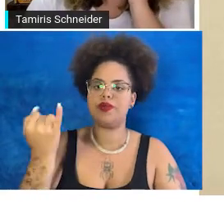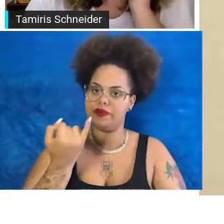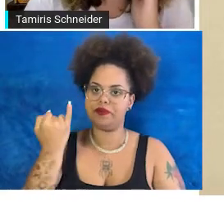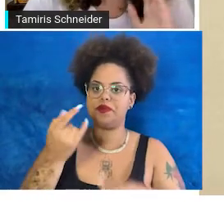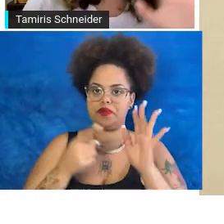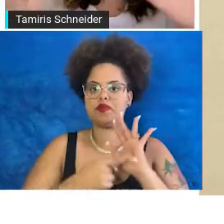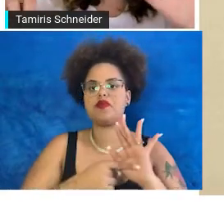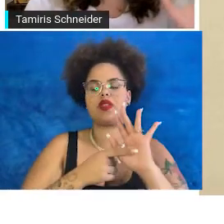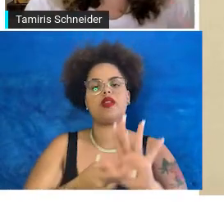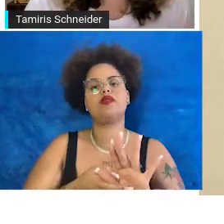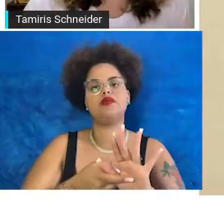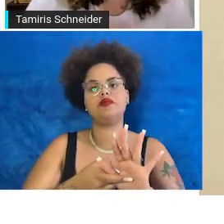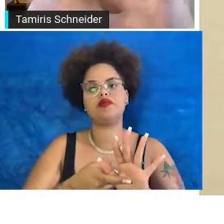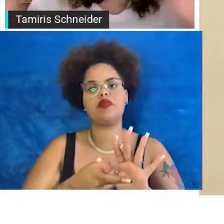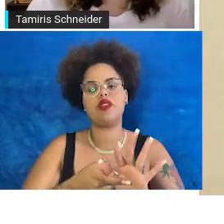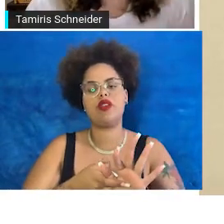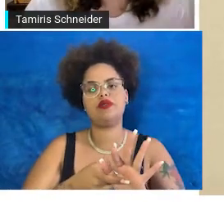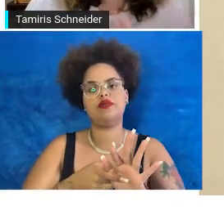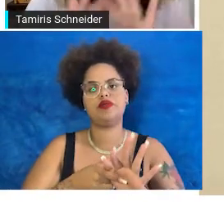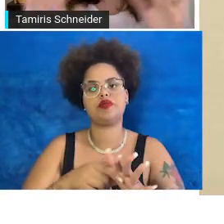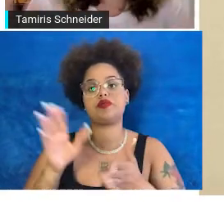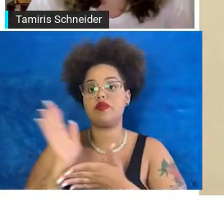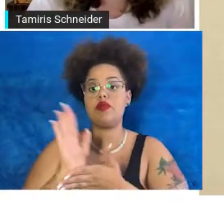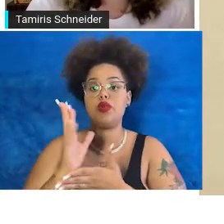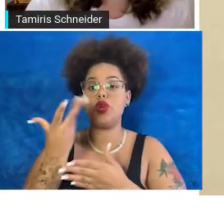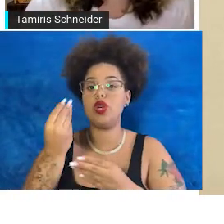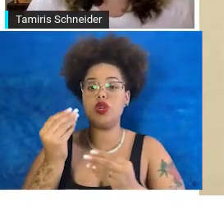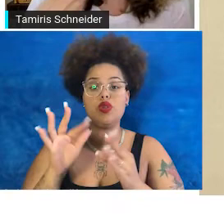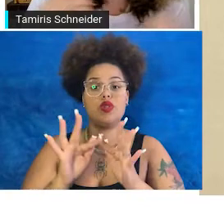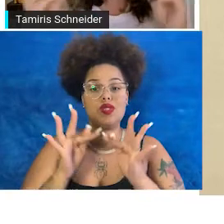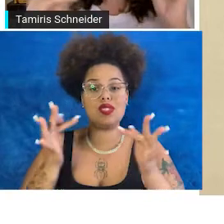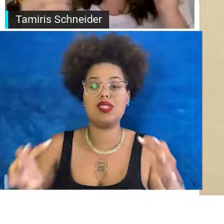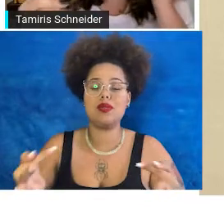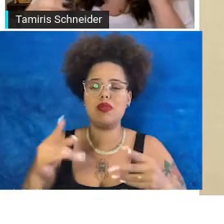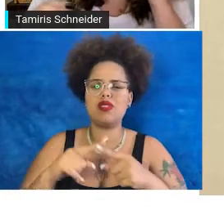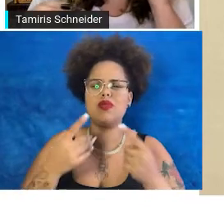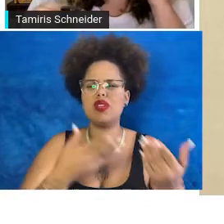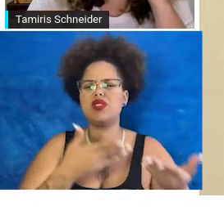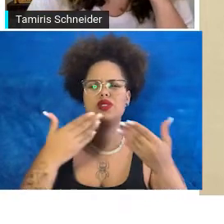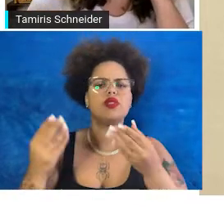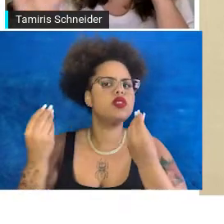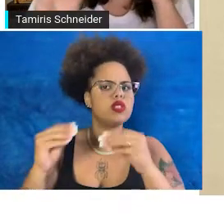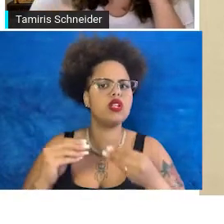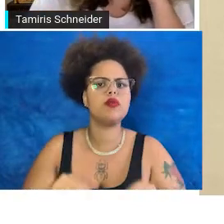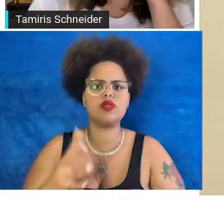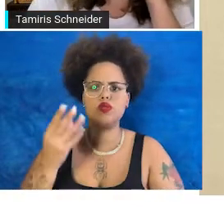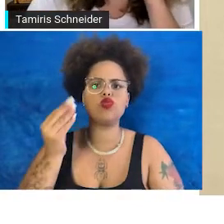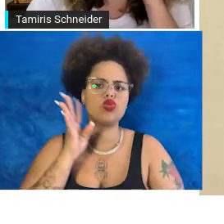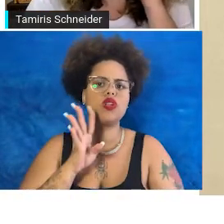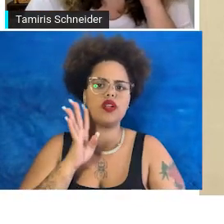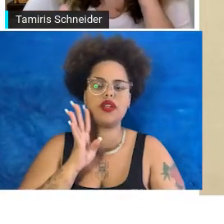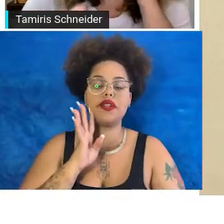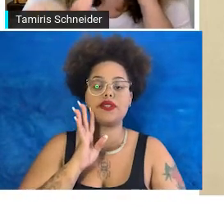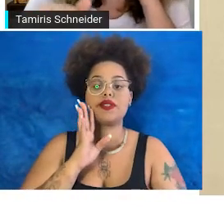mostrar. Então é mais ou menos isso. Foi um filme muito simples, mas que trouxe elementos muito legais. Ali, quando ela está digitando, a última